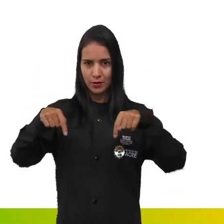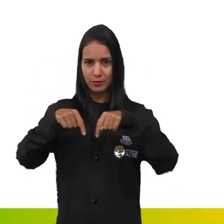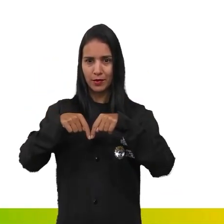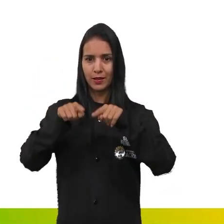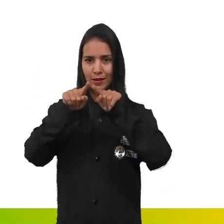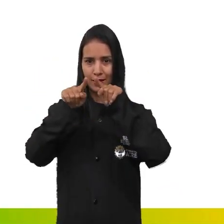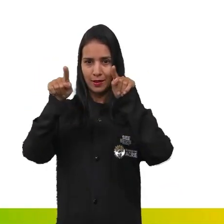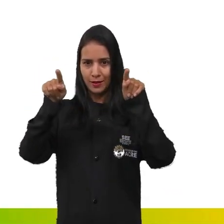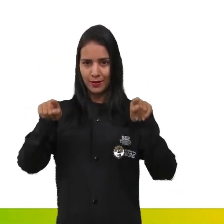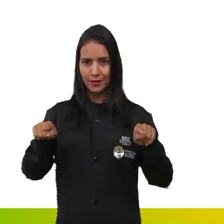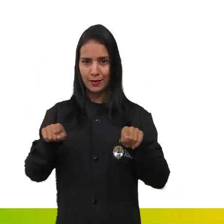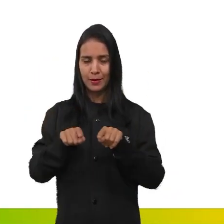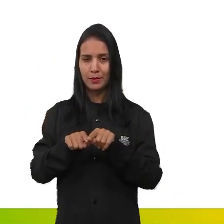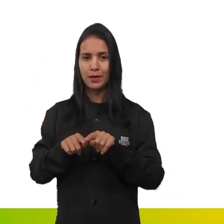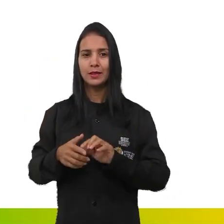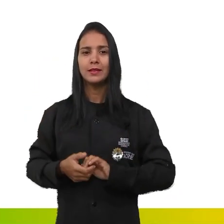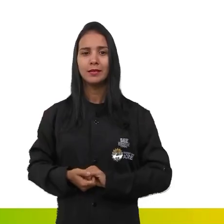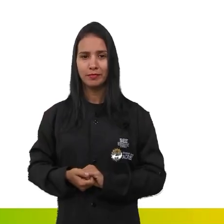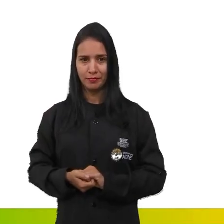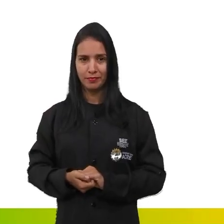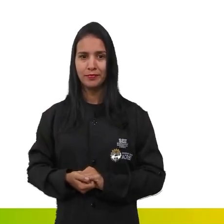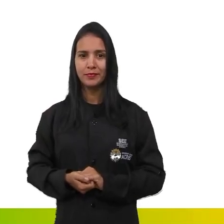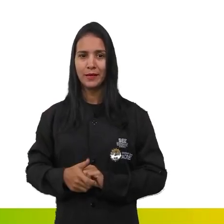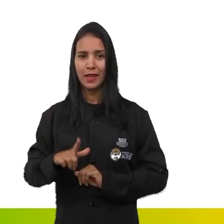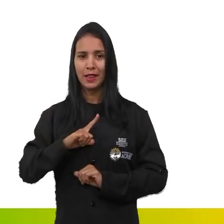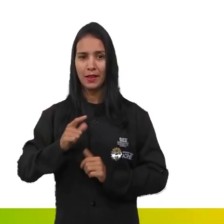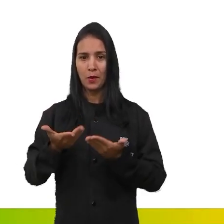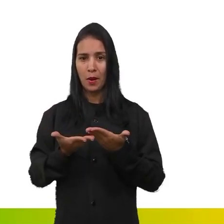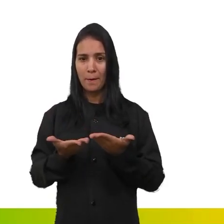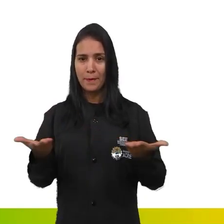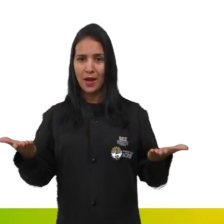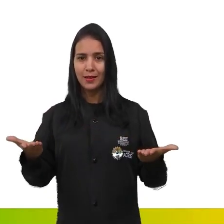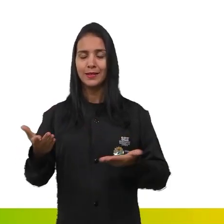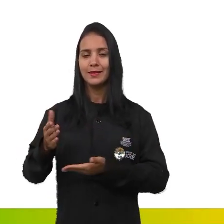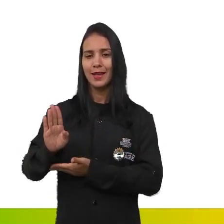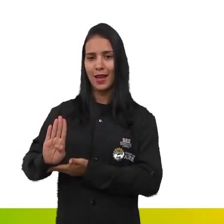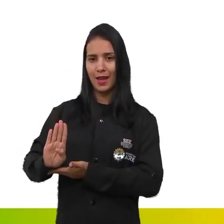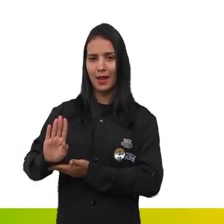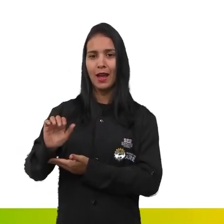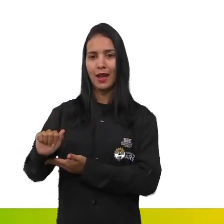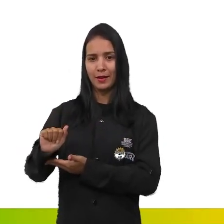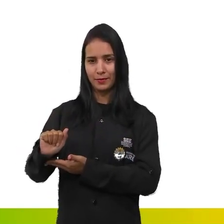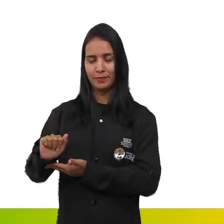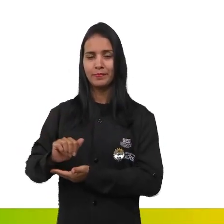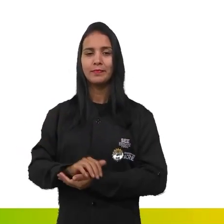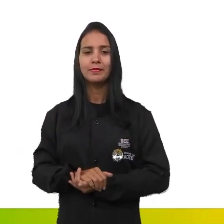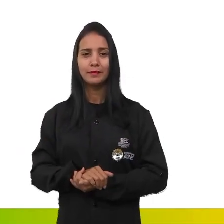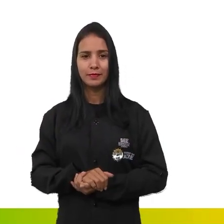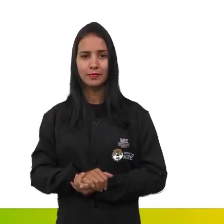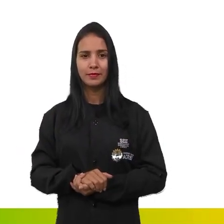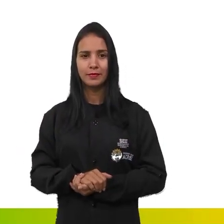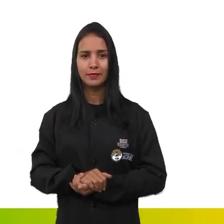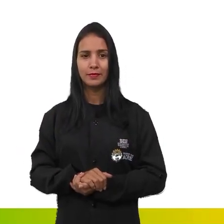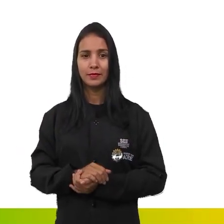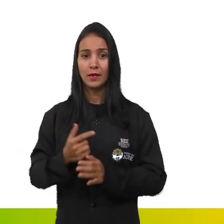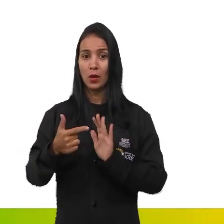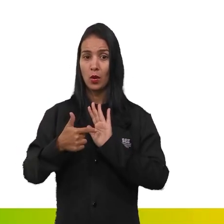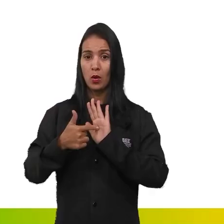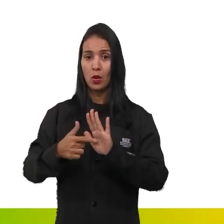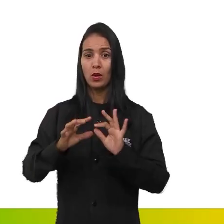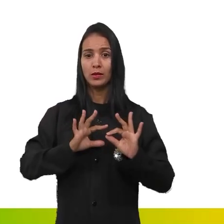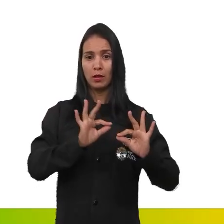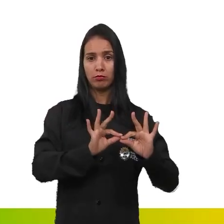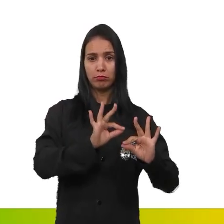graus, aqui. Tem dimensões em centímetros mostradas na figura. As dimensões são